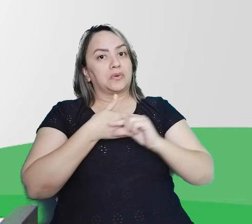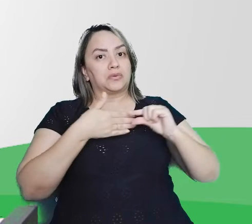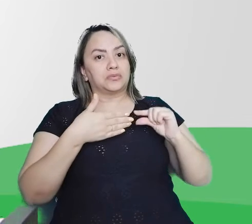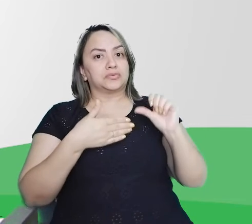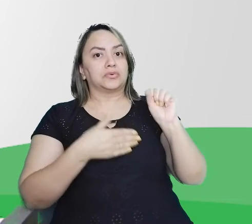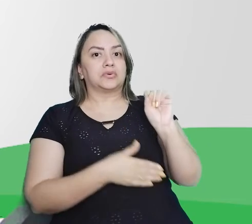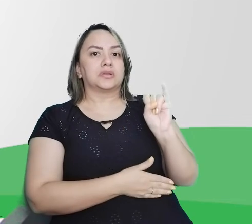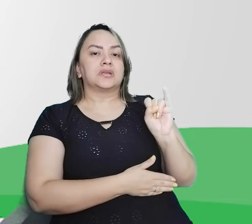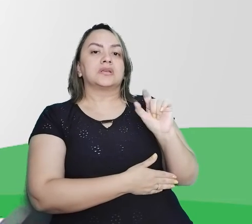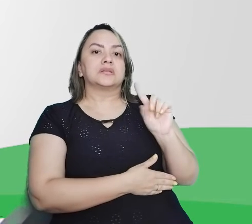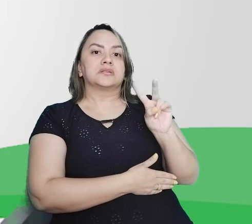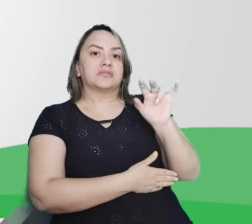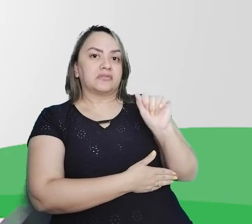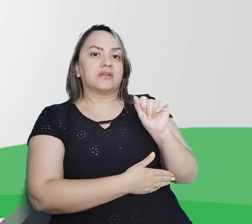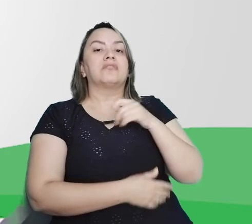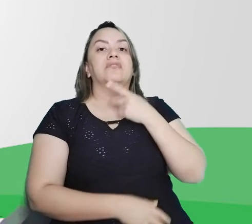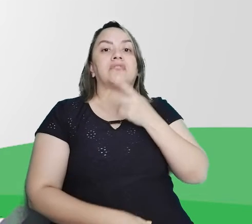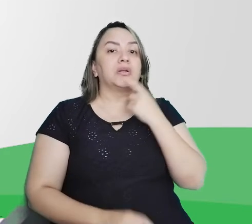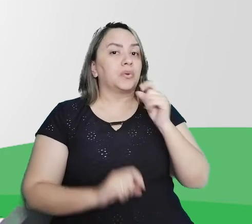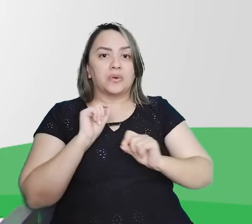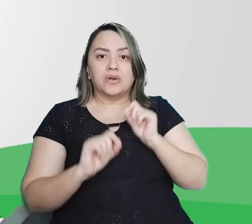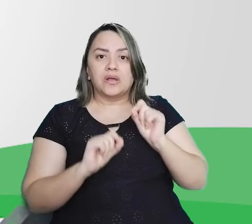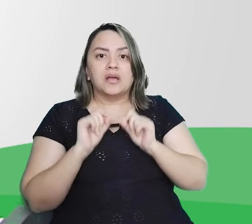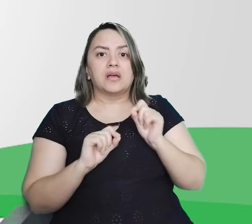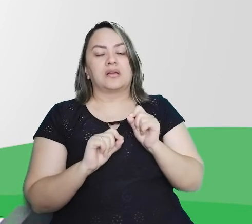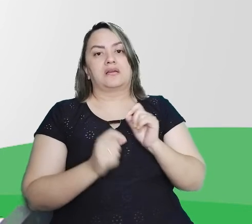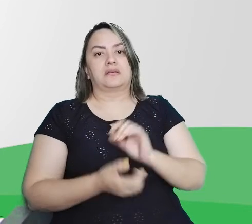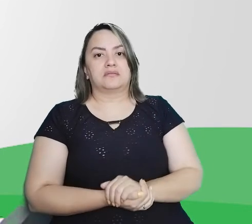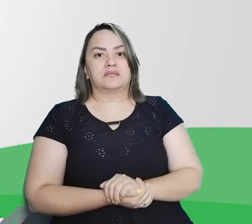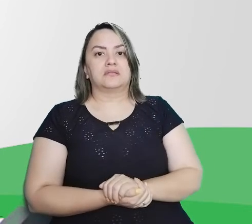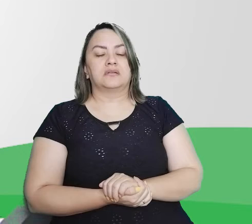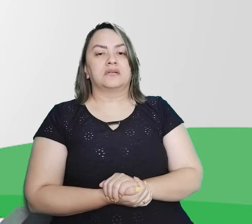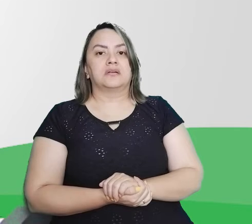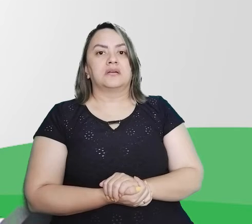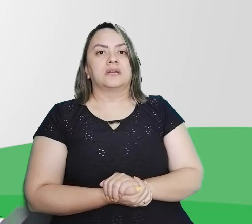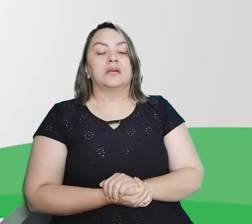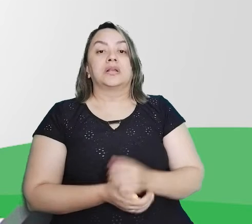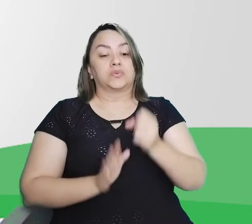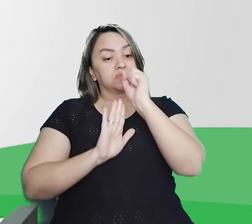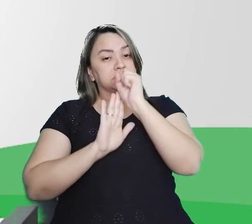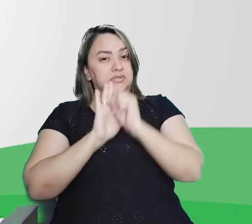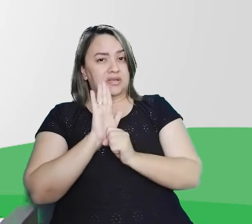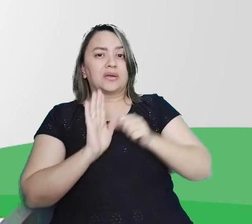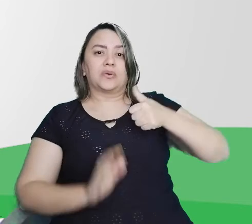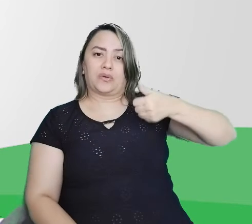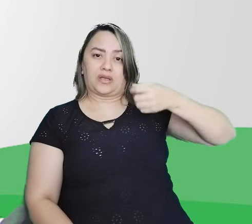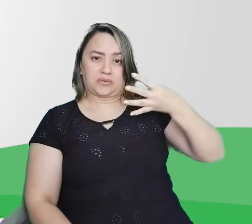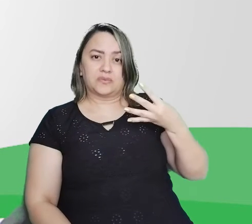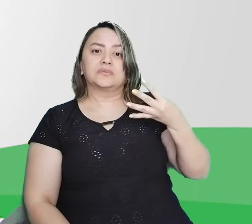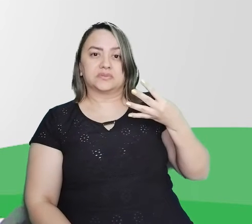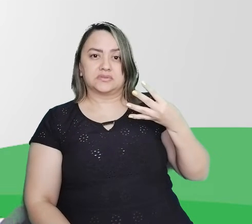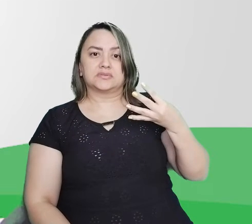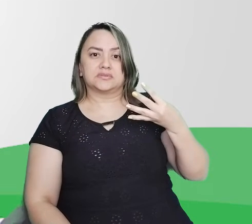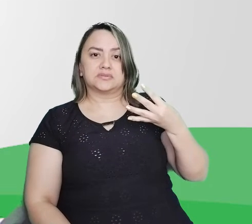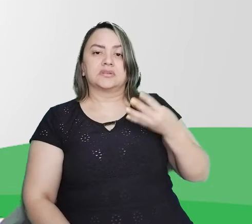transformação histórica do significado da palavra fofoca. Ela afirma que por volta do século XIV, na Idade Média, a